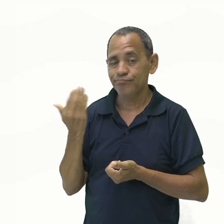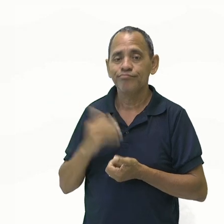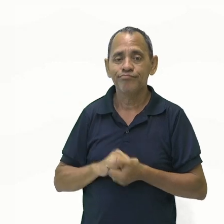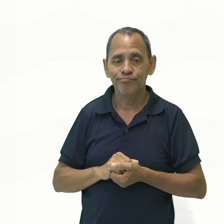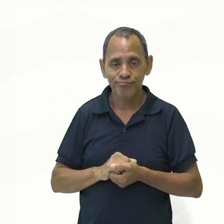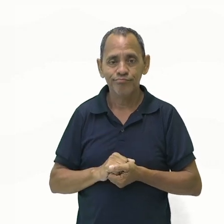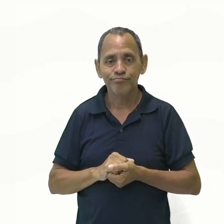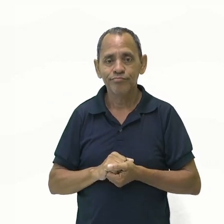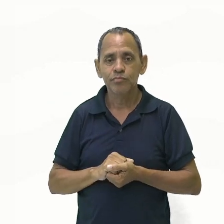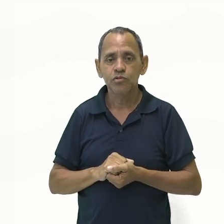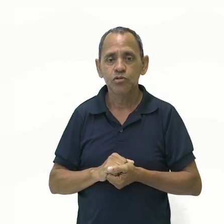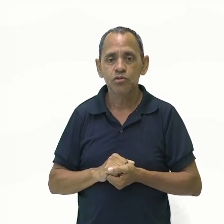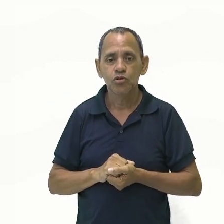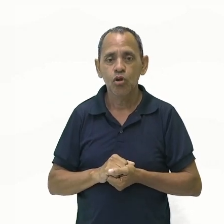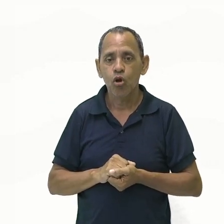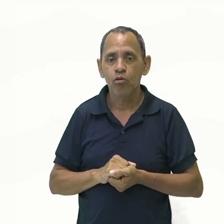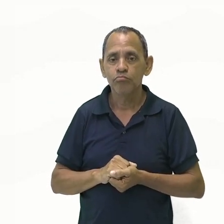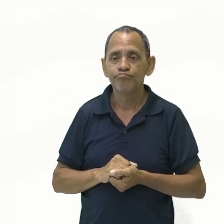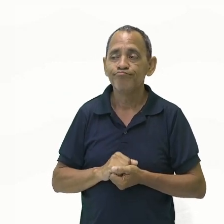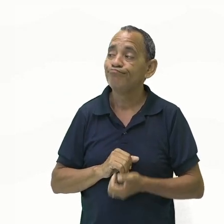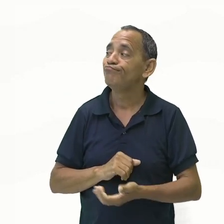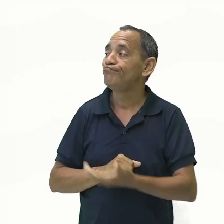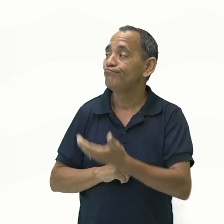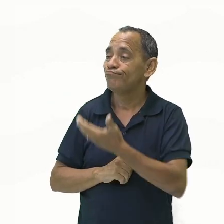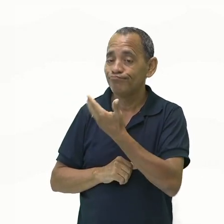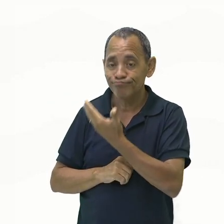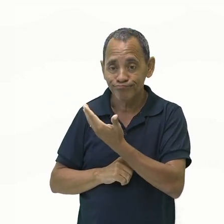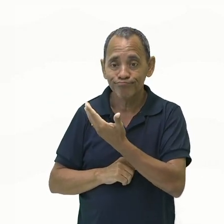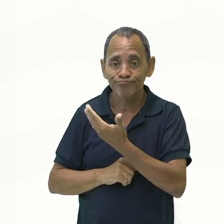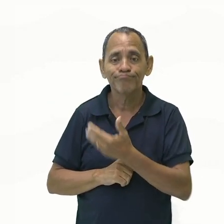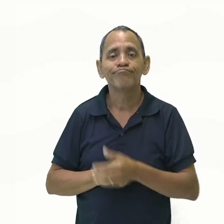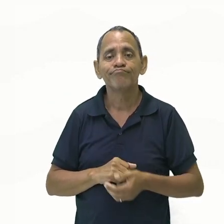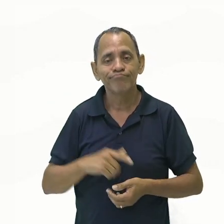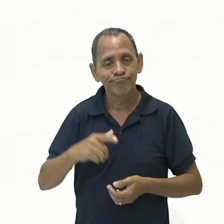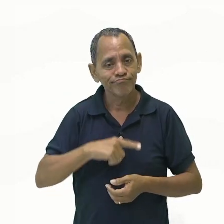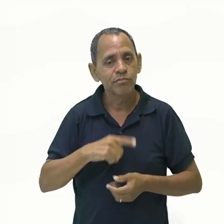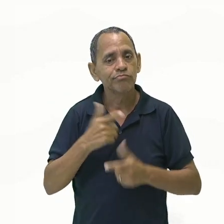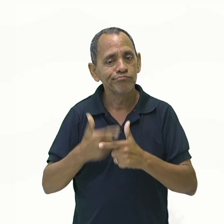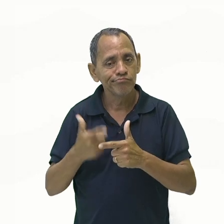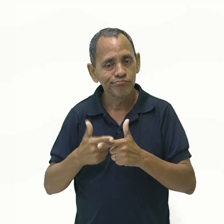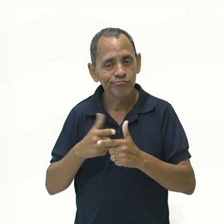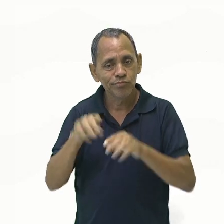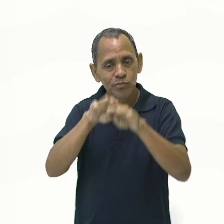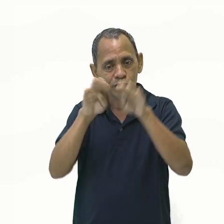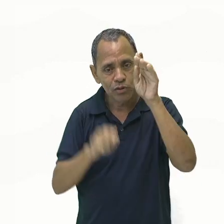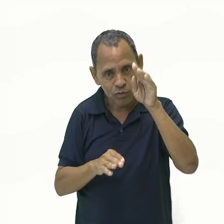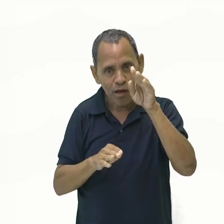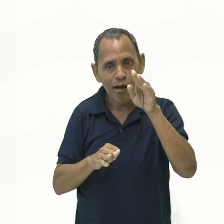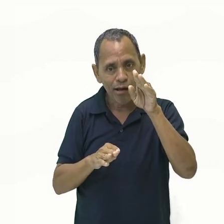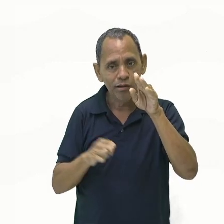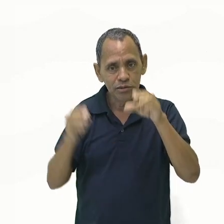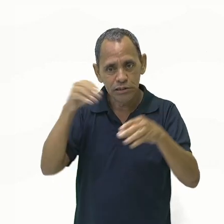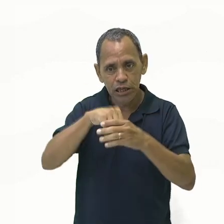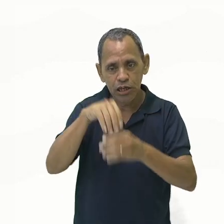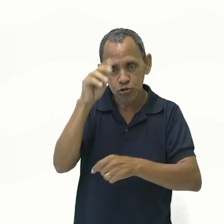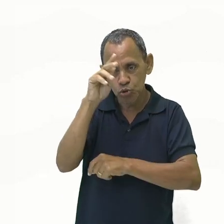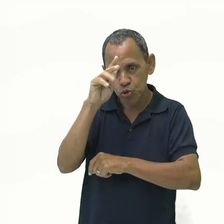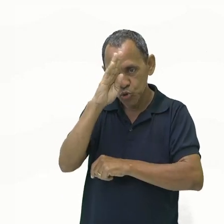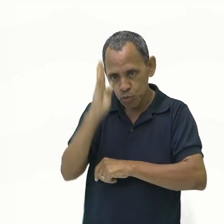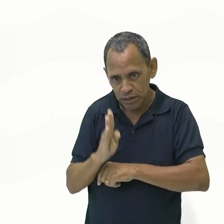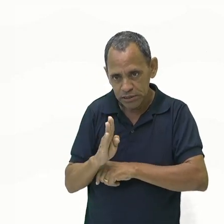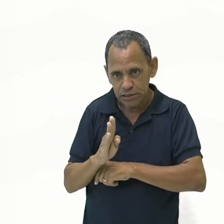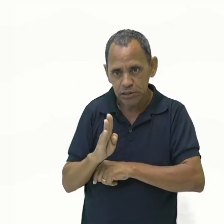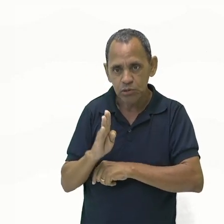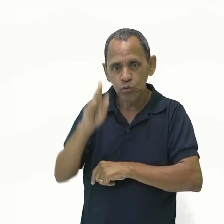ao longo do tempo. A gente observa que mesmo ainda tendo esses problemas de desigualdade, historicamente falando, né, dentro